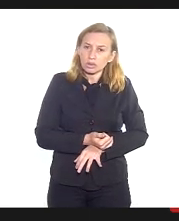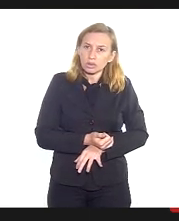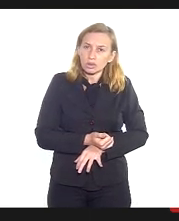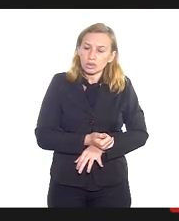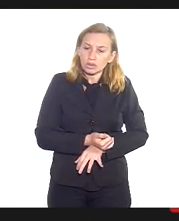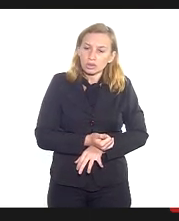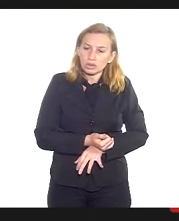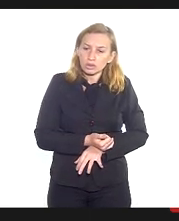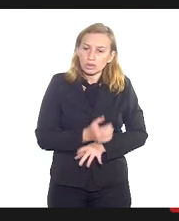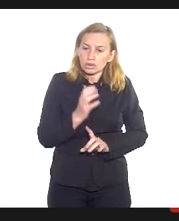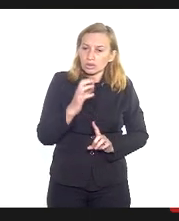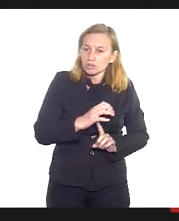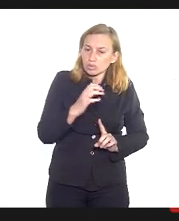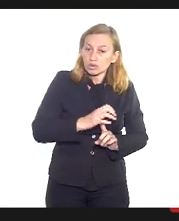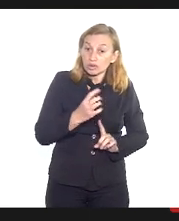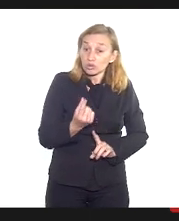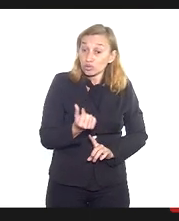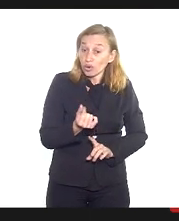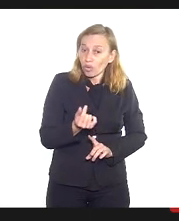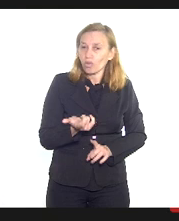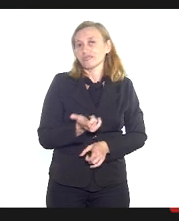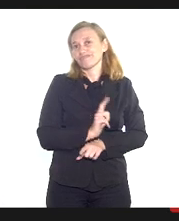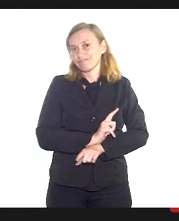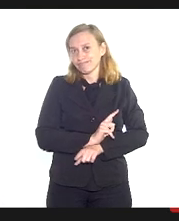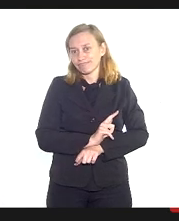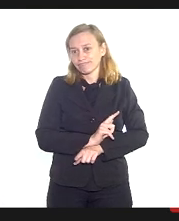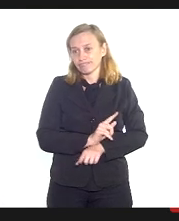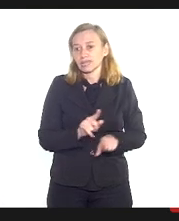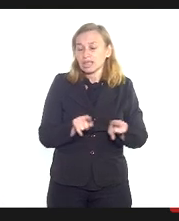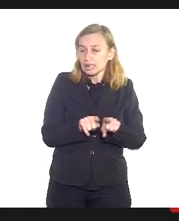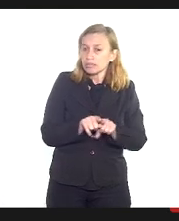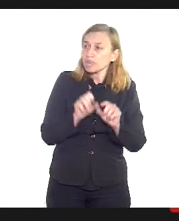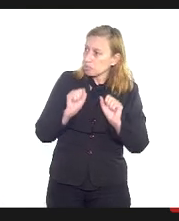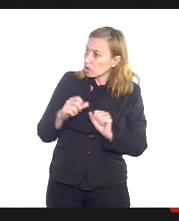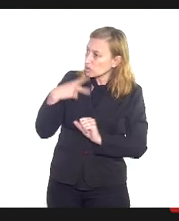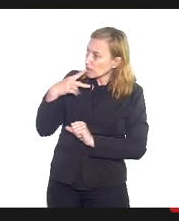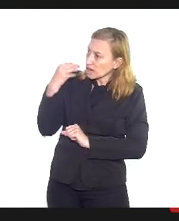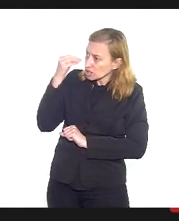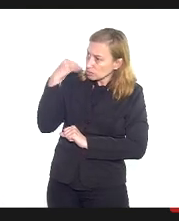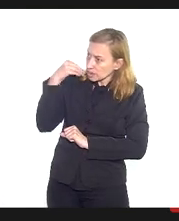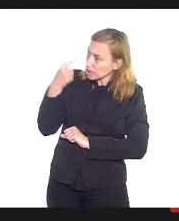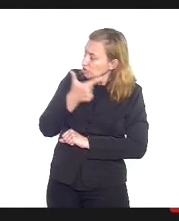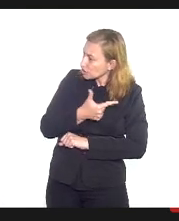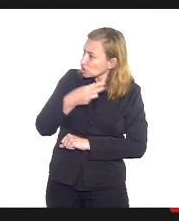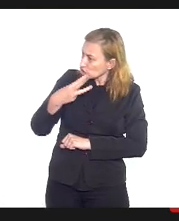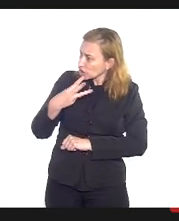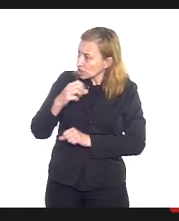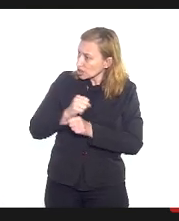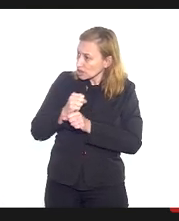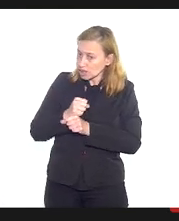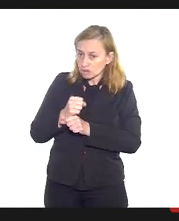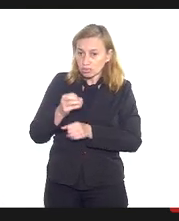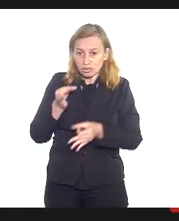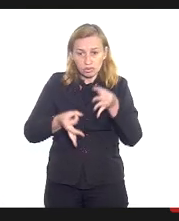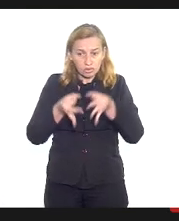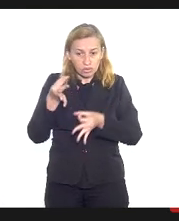levantando a manipulação desses valores. E também eu posso dizer, com a experiência de 23 anos de tribunal, que eu gostaria de